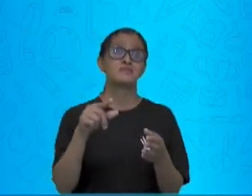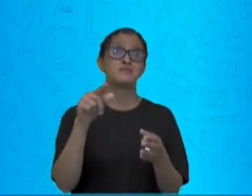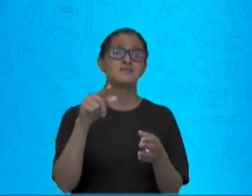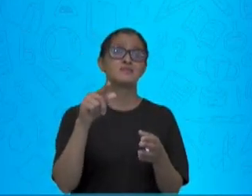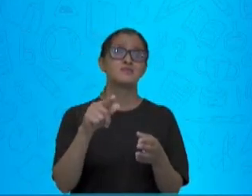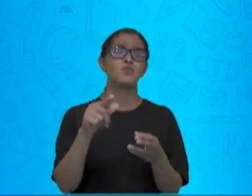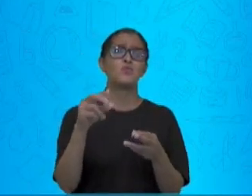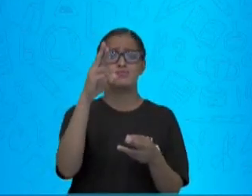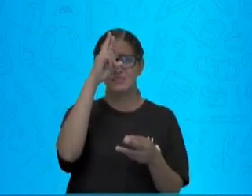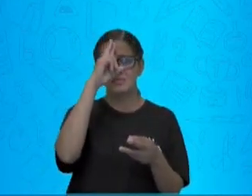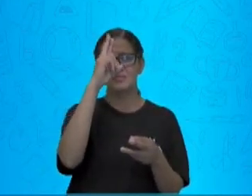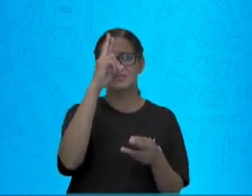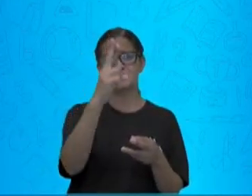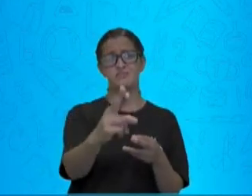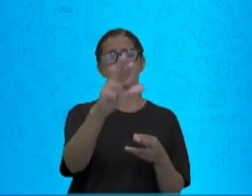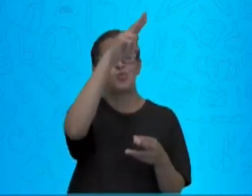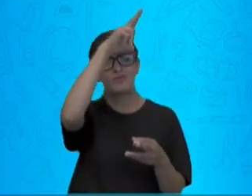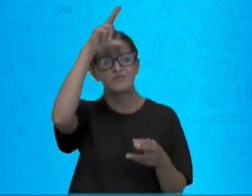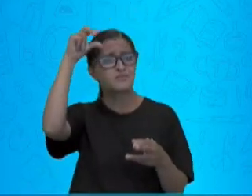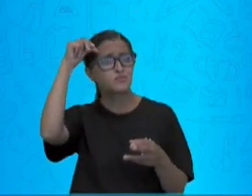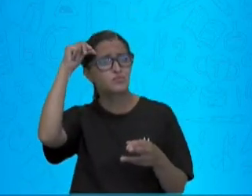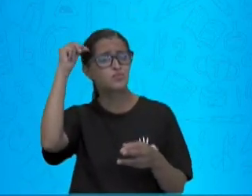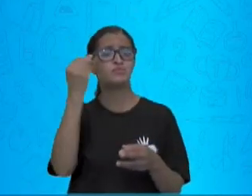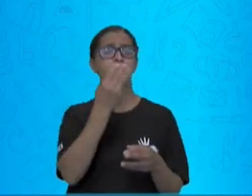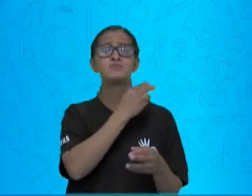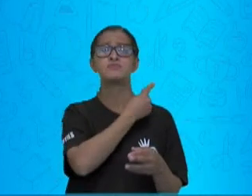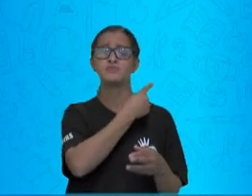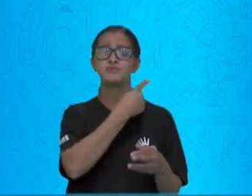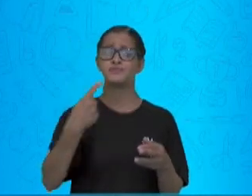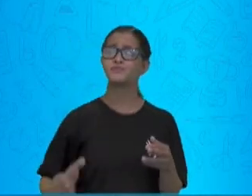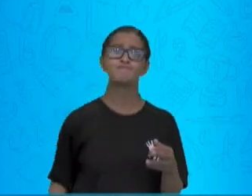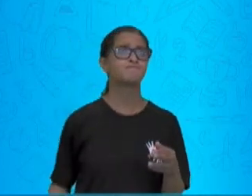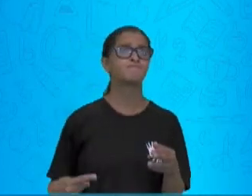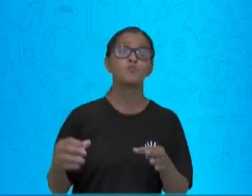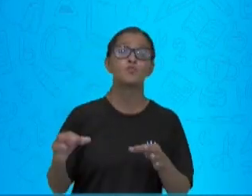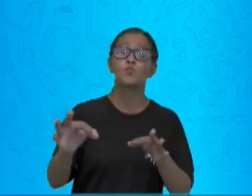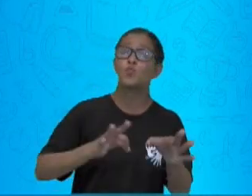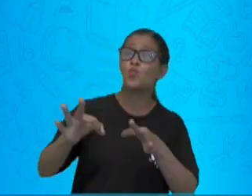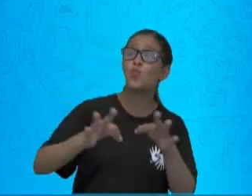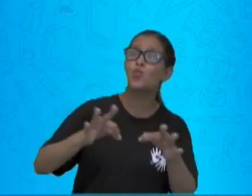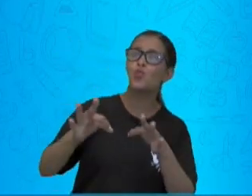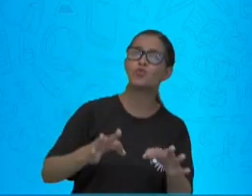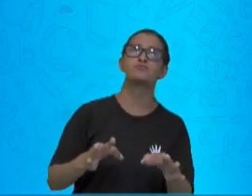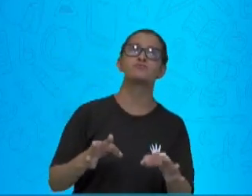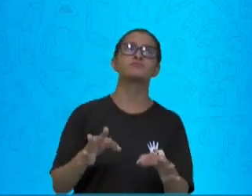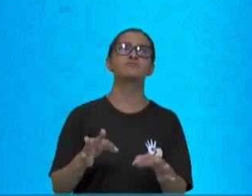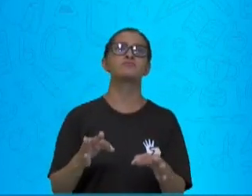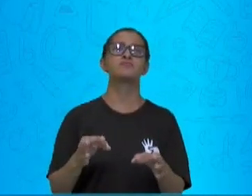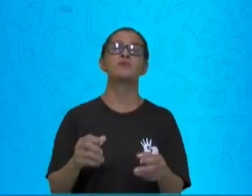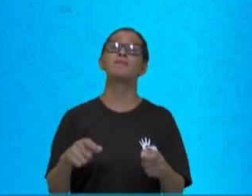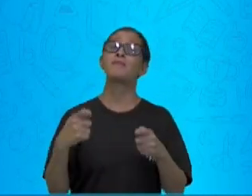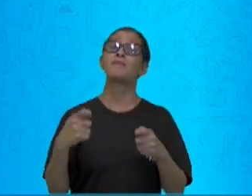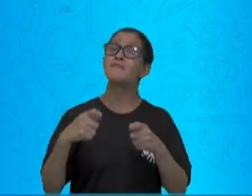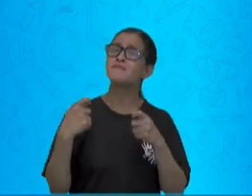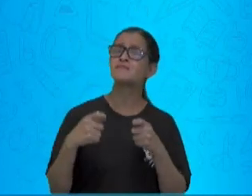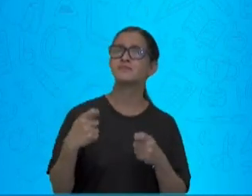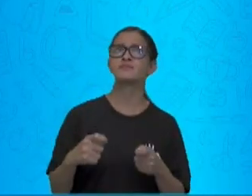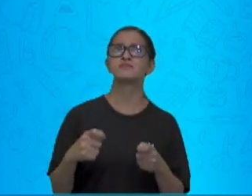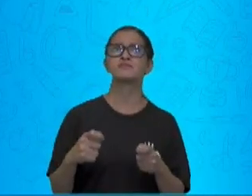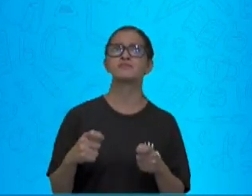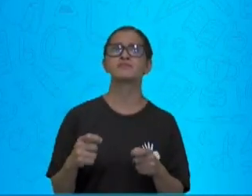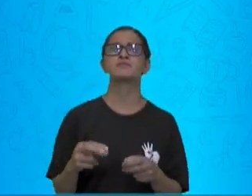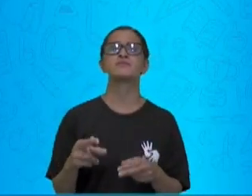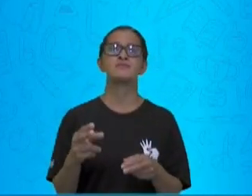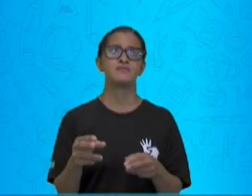que cada um tem o seu poder, cada um tem a sua organização, para que tudo funcione perfeitamente. E